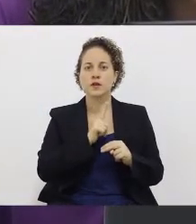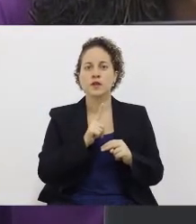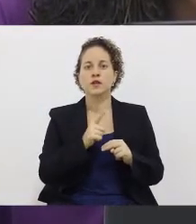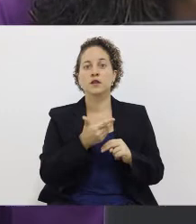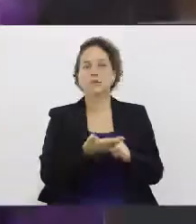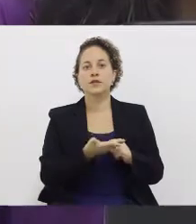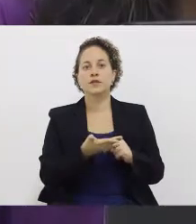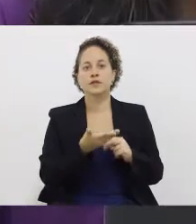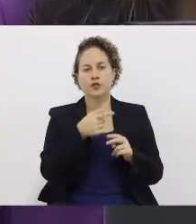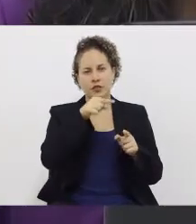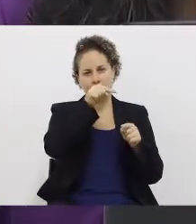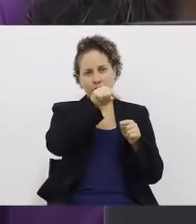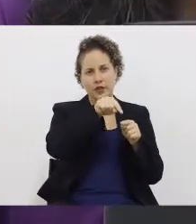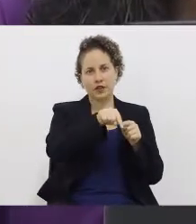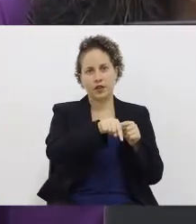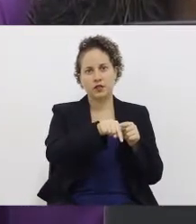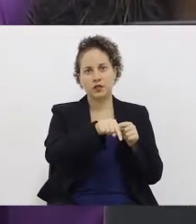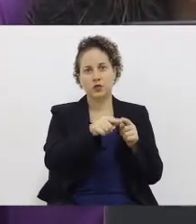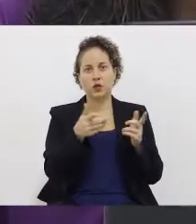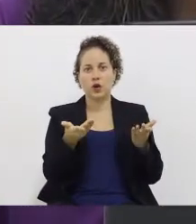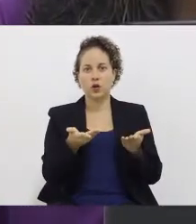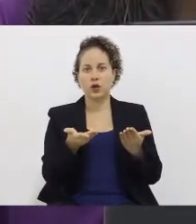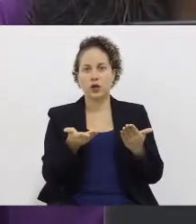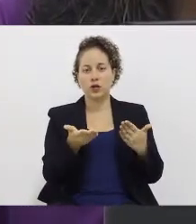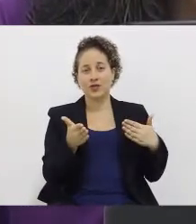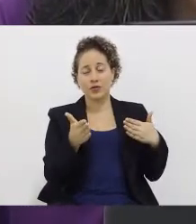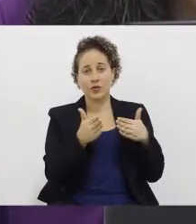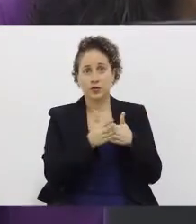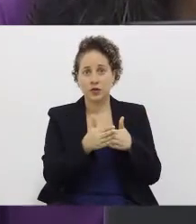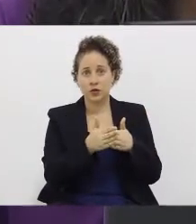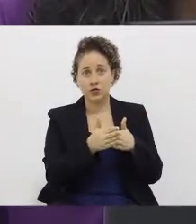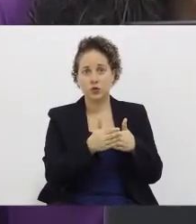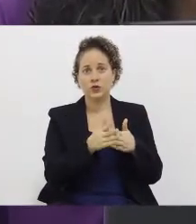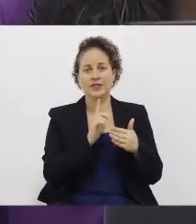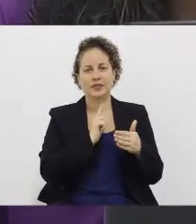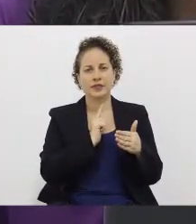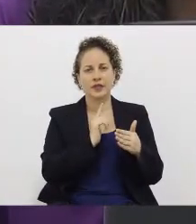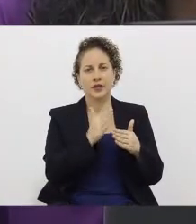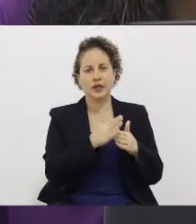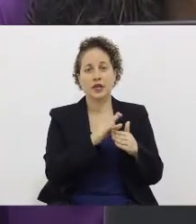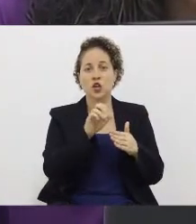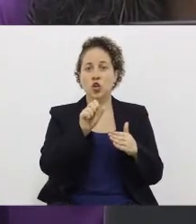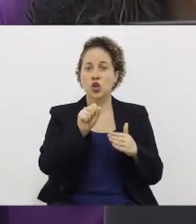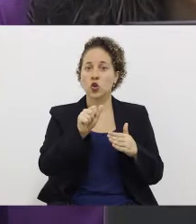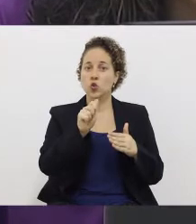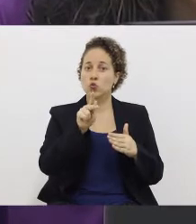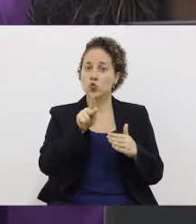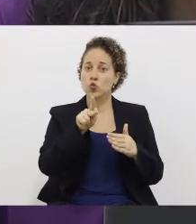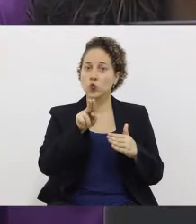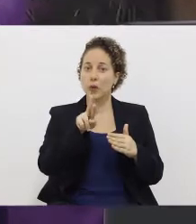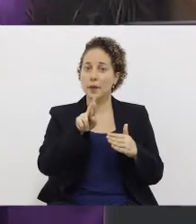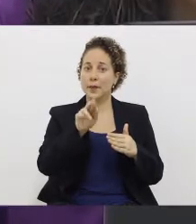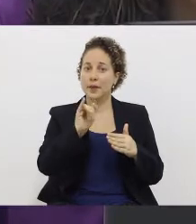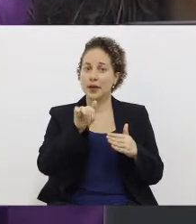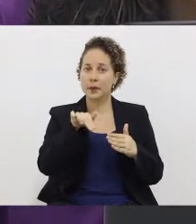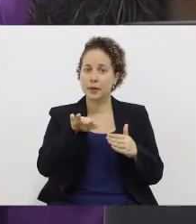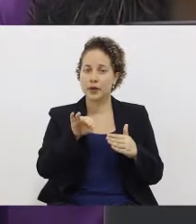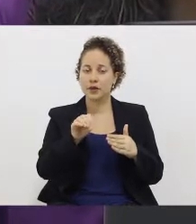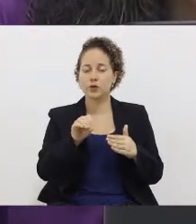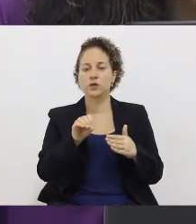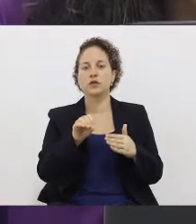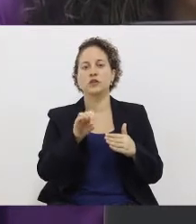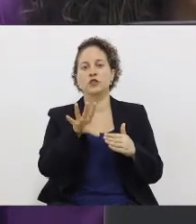setinha, essa linha descendo. Quando chega em determinado momento, existe o ponto de ressuprimento. Então, é o momento em que a gente pede o produto ao